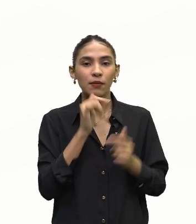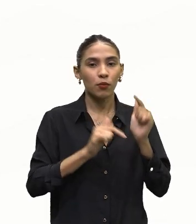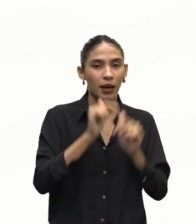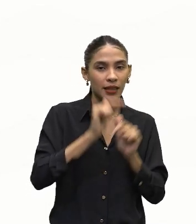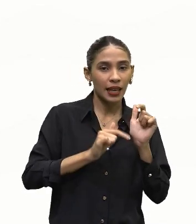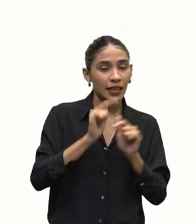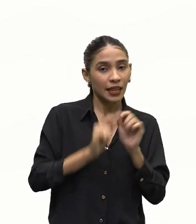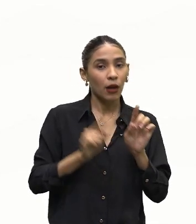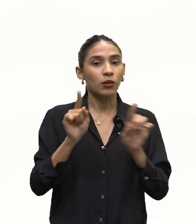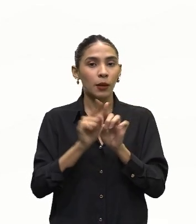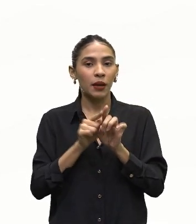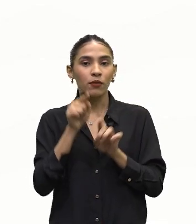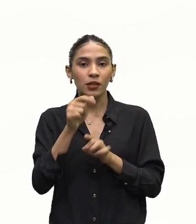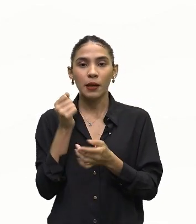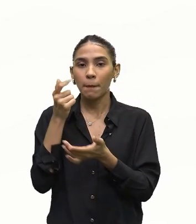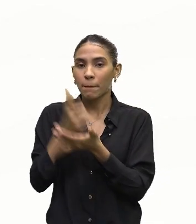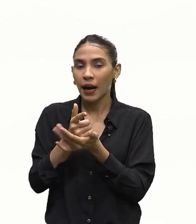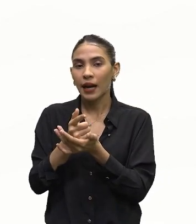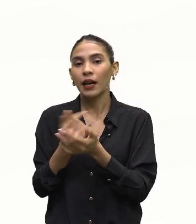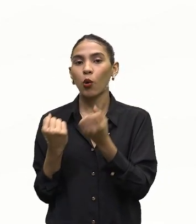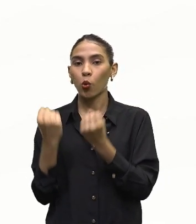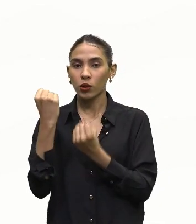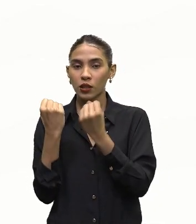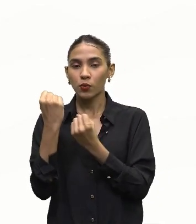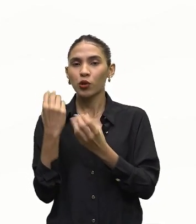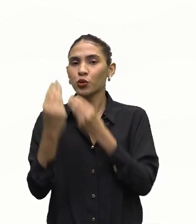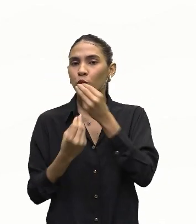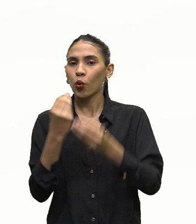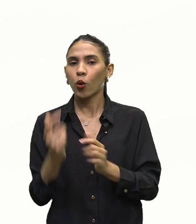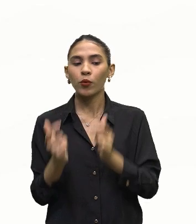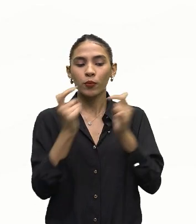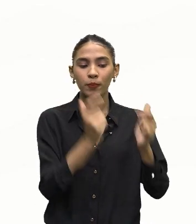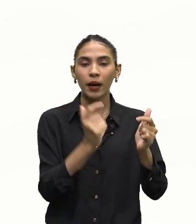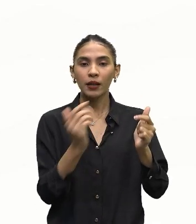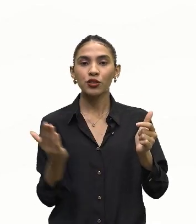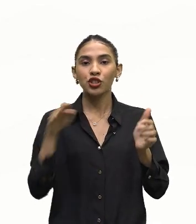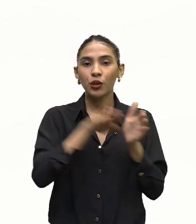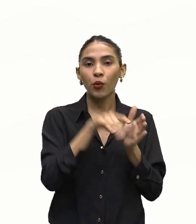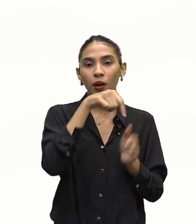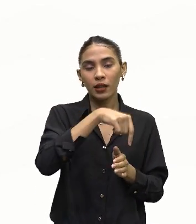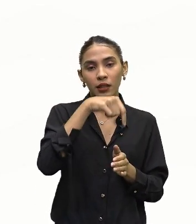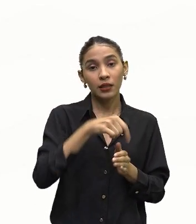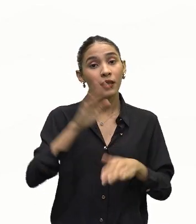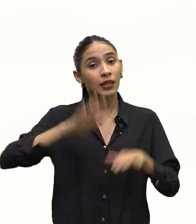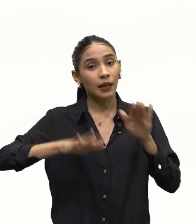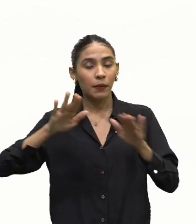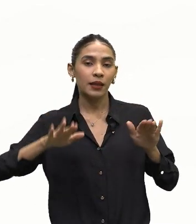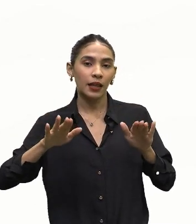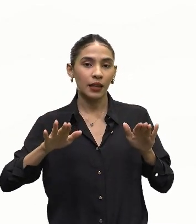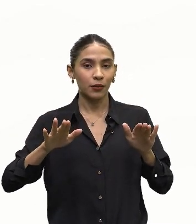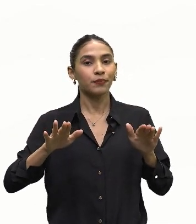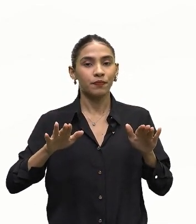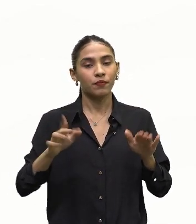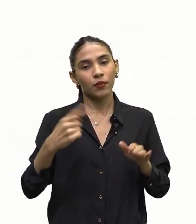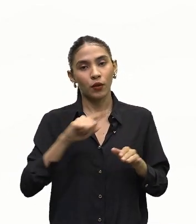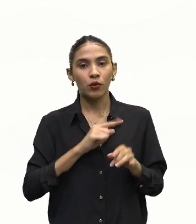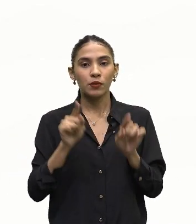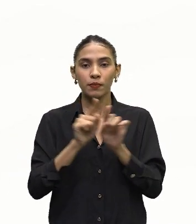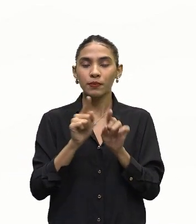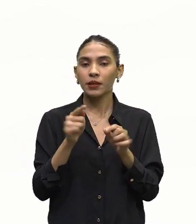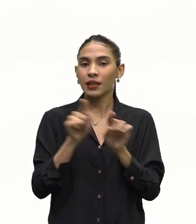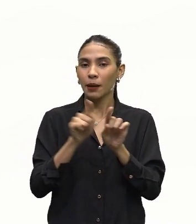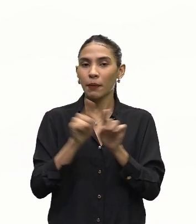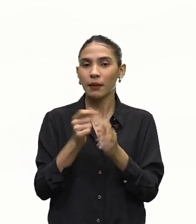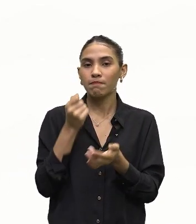chegou, como ele fez para chegar até aqui, dependendo do meio, a gente paga esse transporte aí. E também